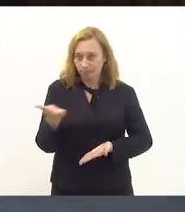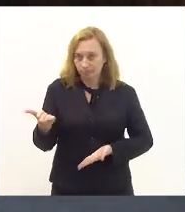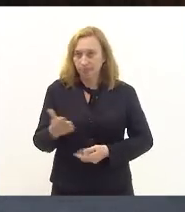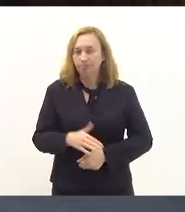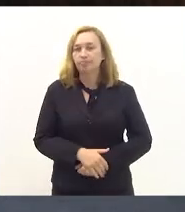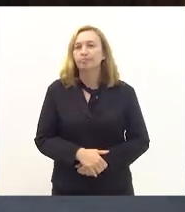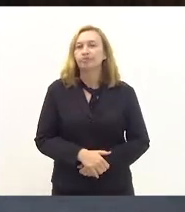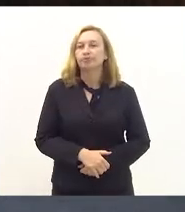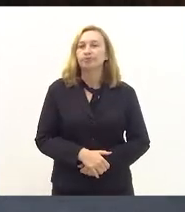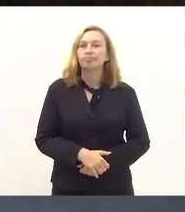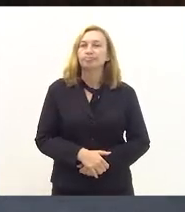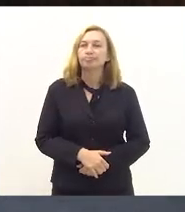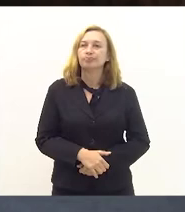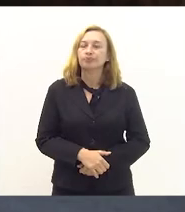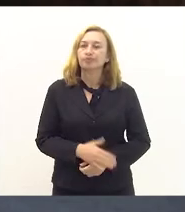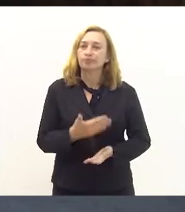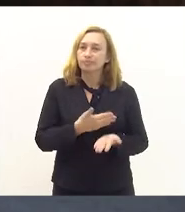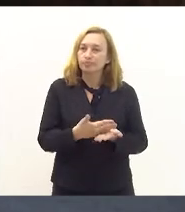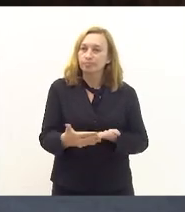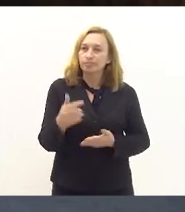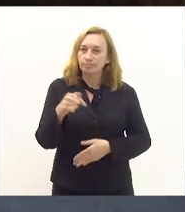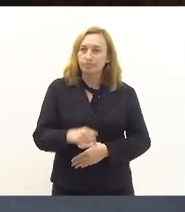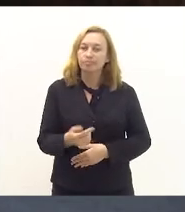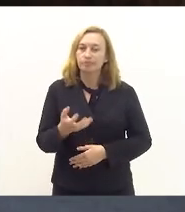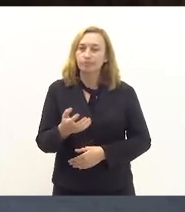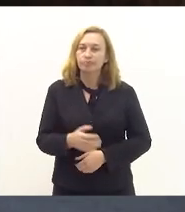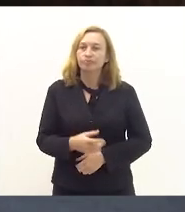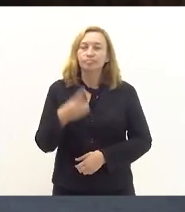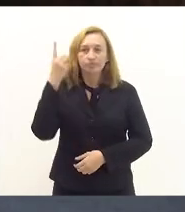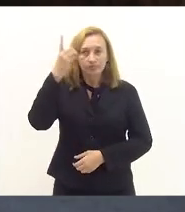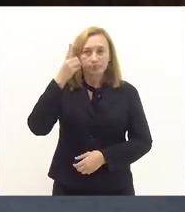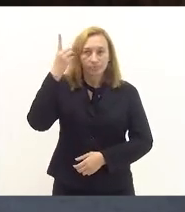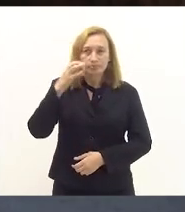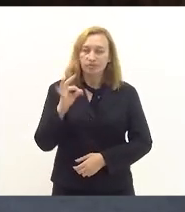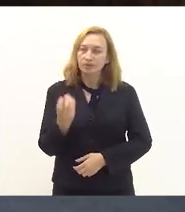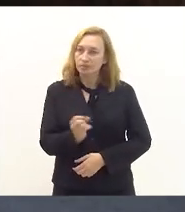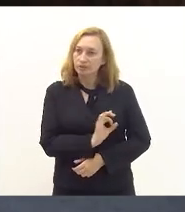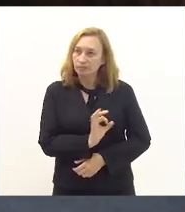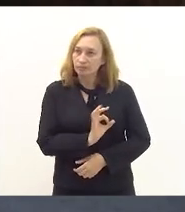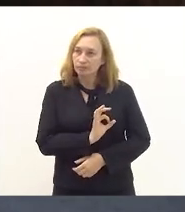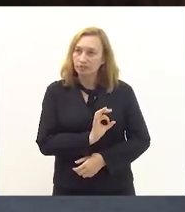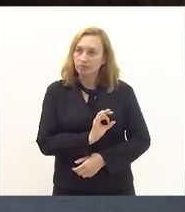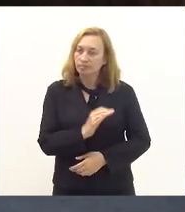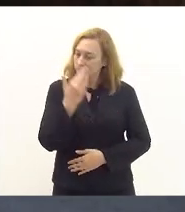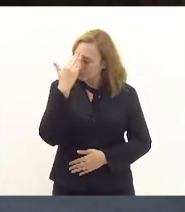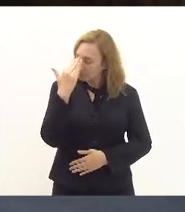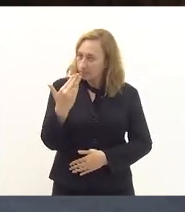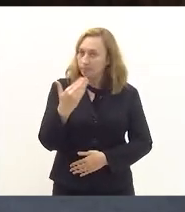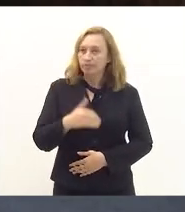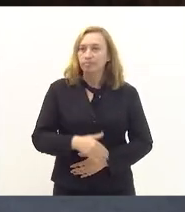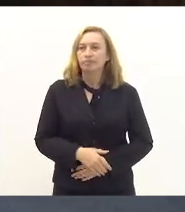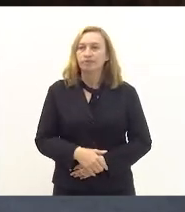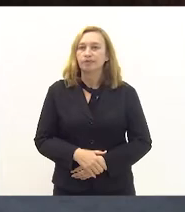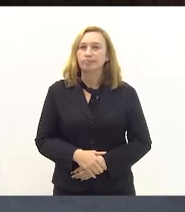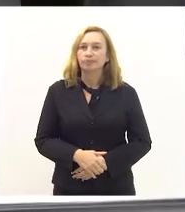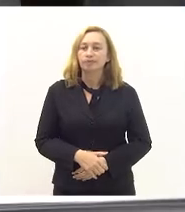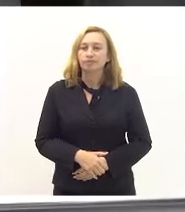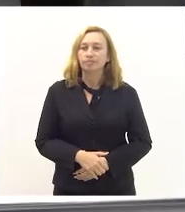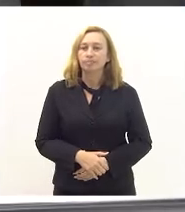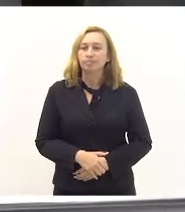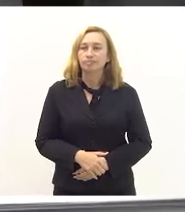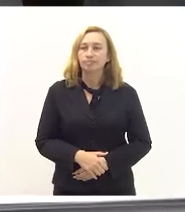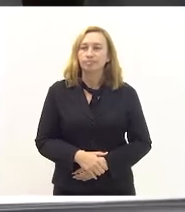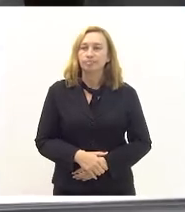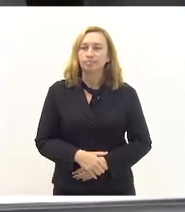presentes. Eu quero iniciar aqui, deputada Marta Rocha, fazendo um agradecimento. Um agradecimento